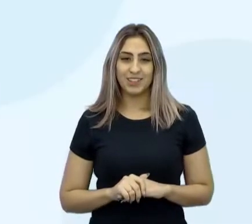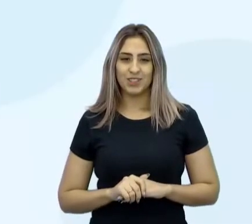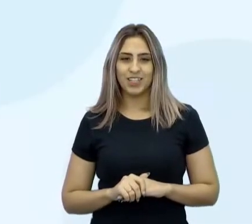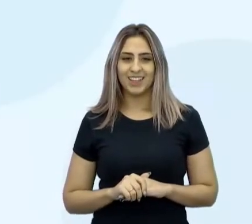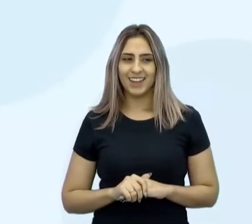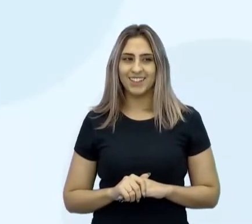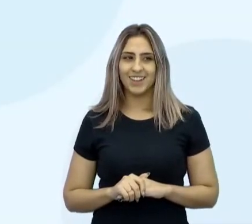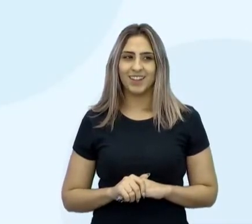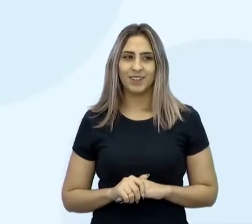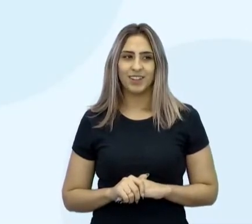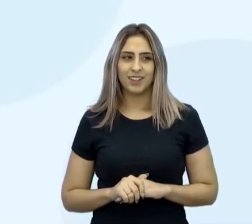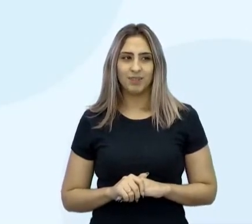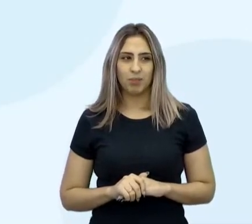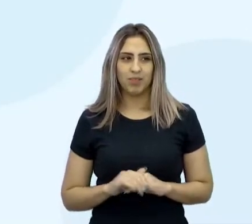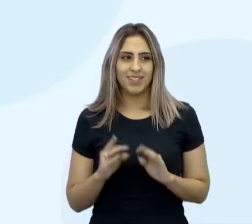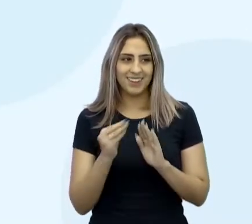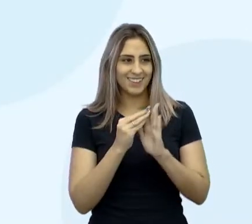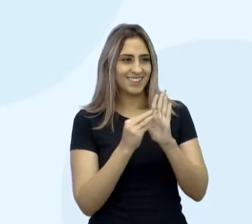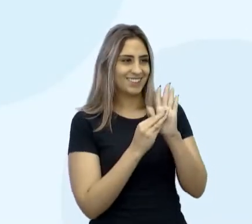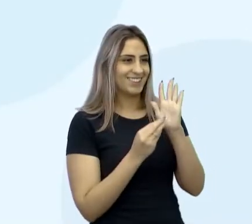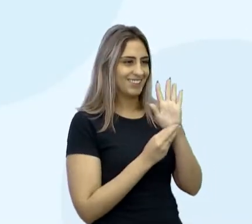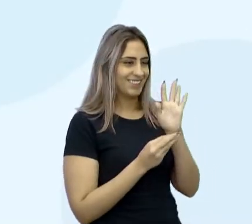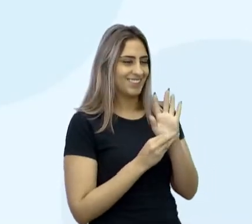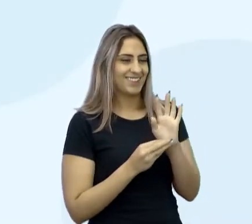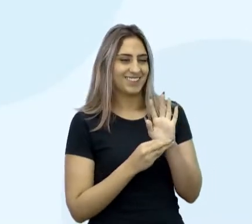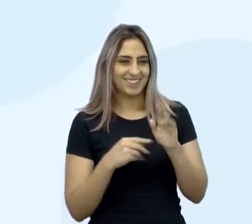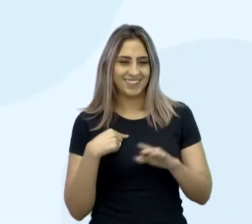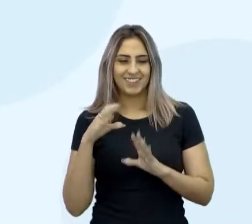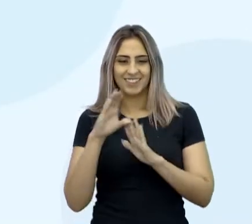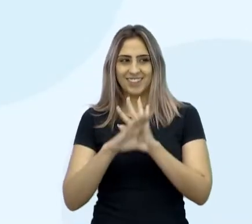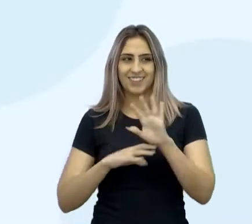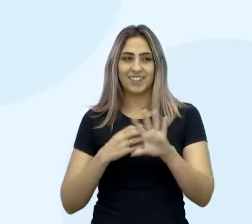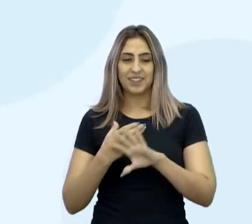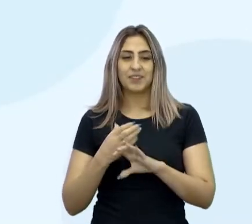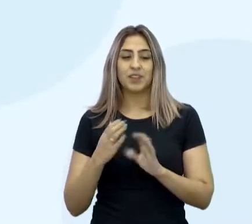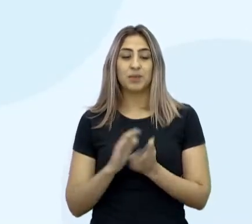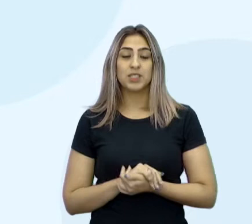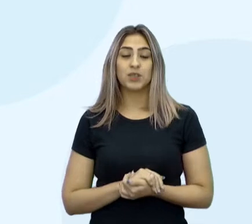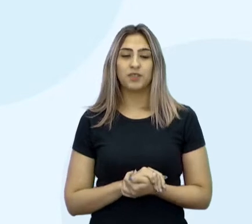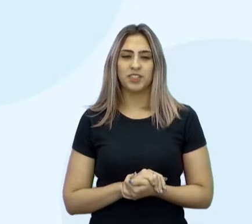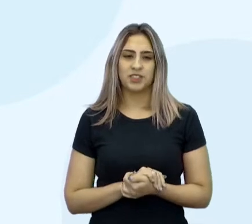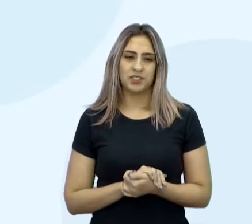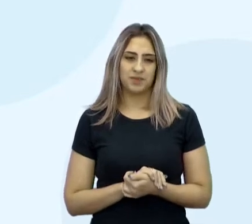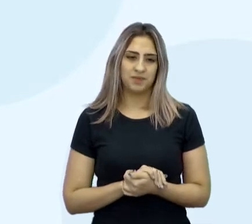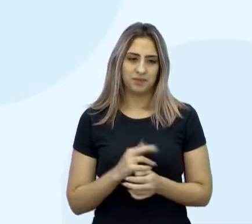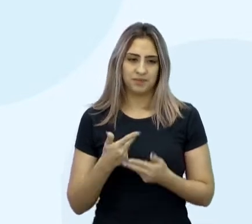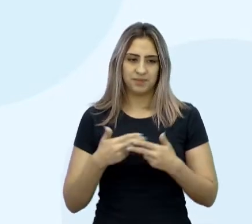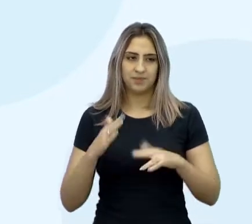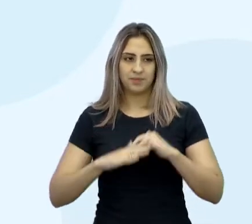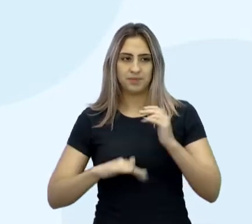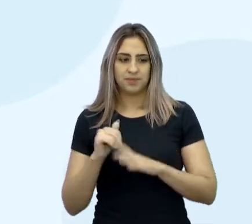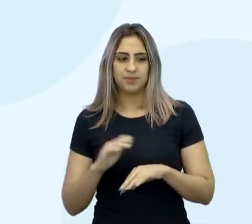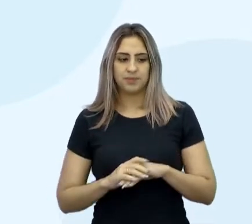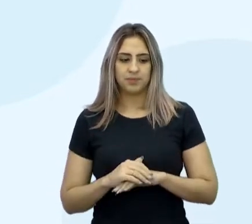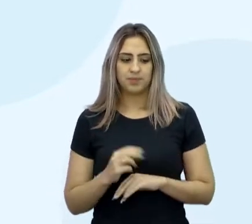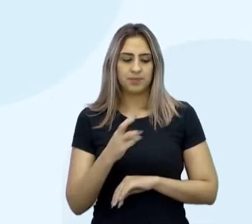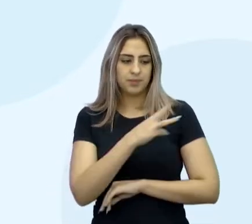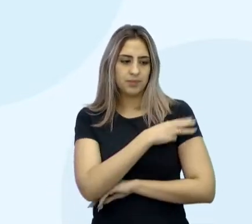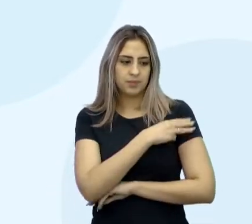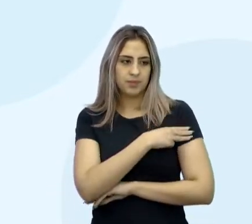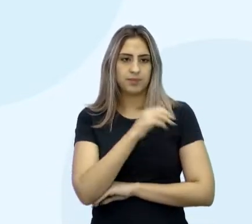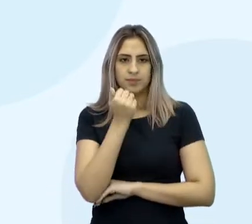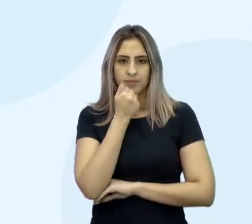tela, isso. 3 habilidades aí do currículo paulista, que são as habilidades aí da primeira à terceira série, de